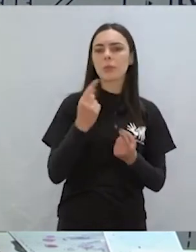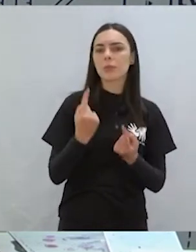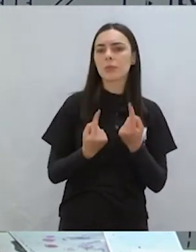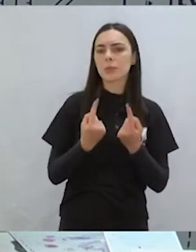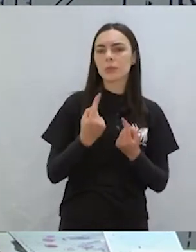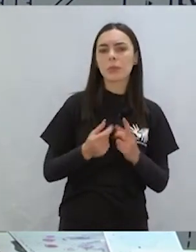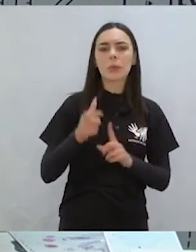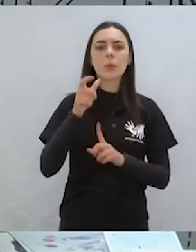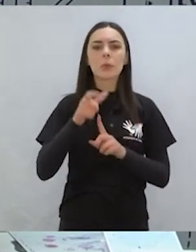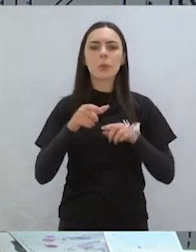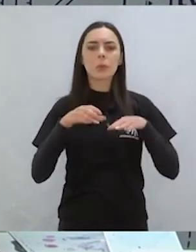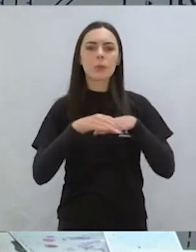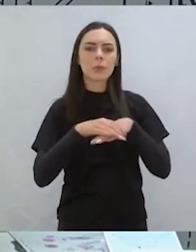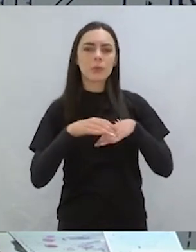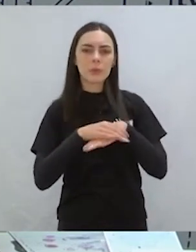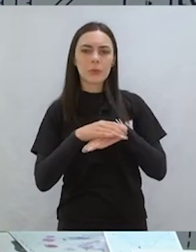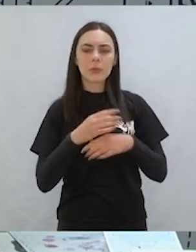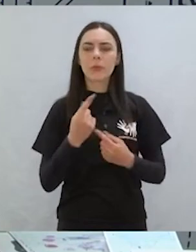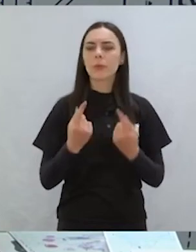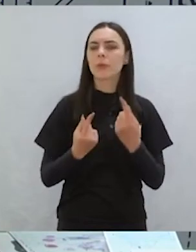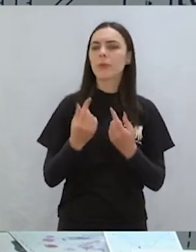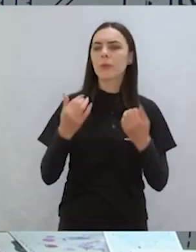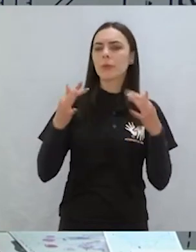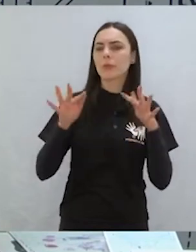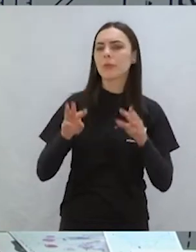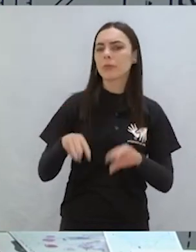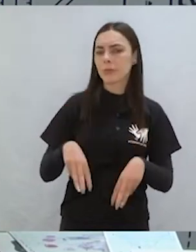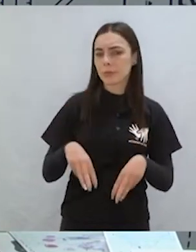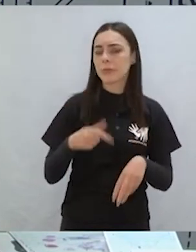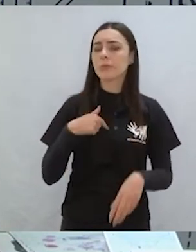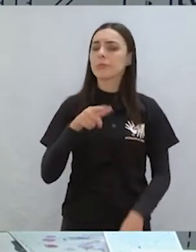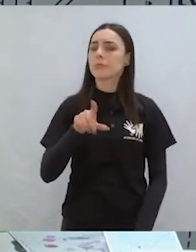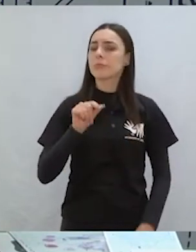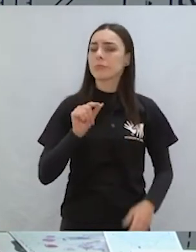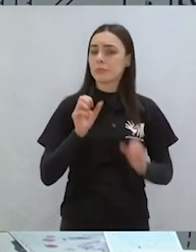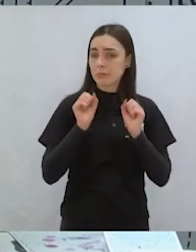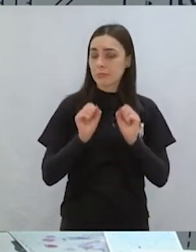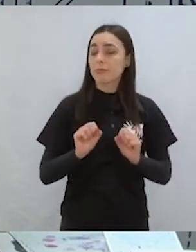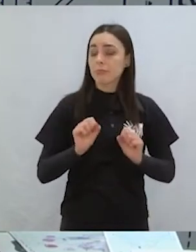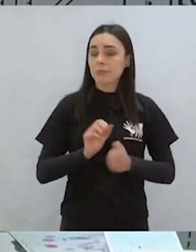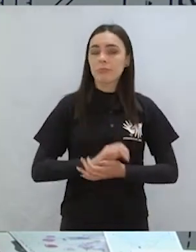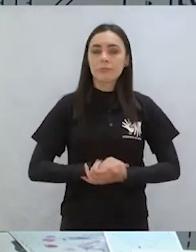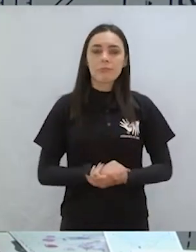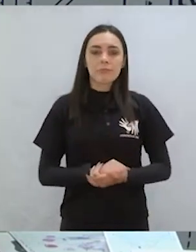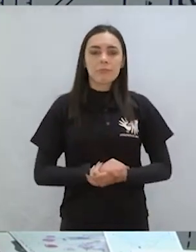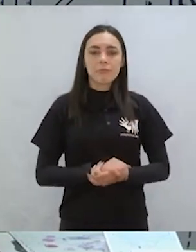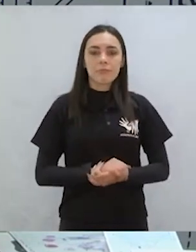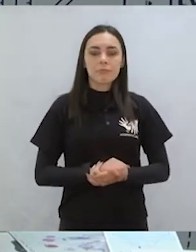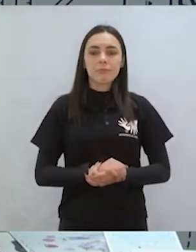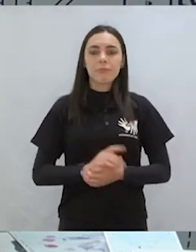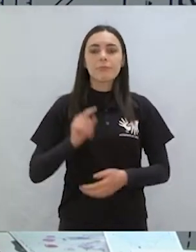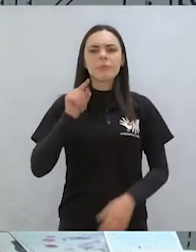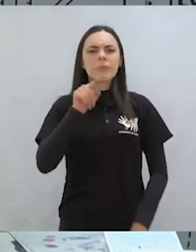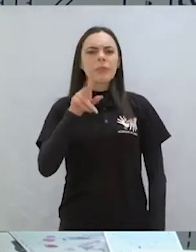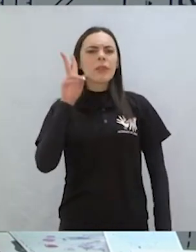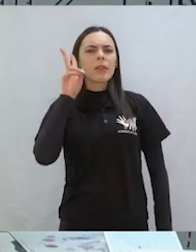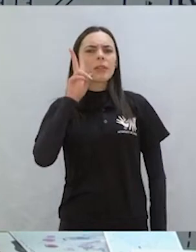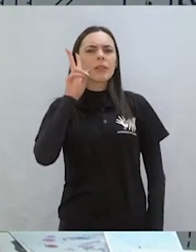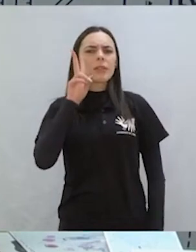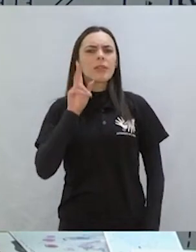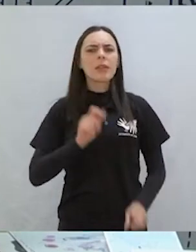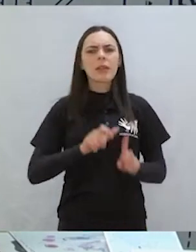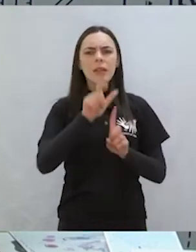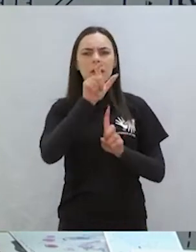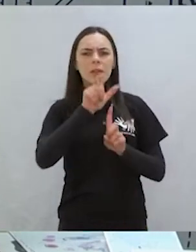Qual personagem, qual sapato, o final da história. Vocês lembram